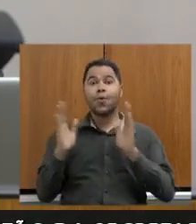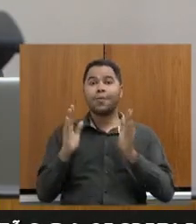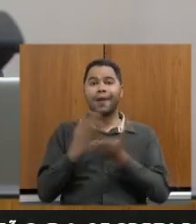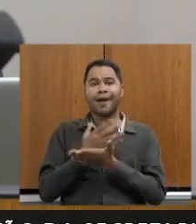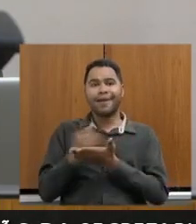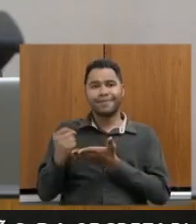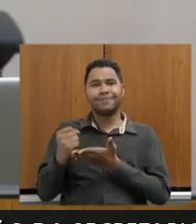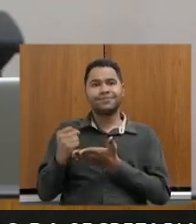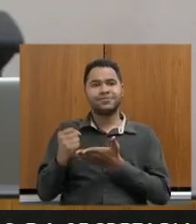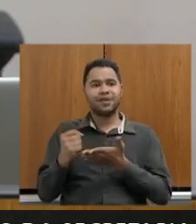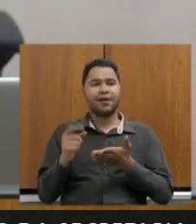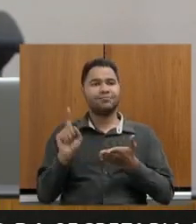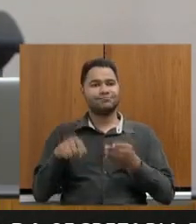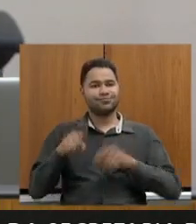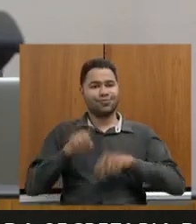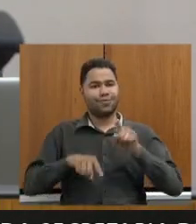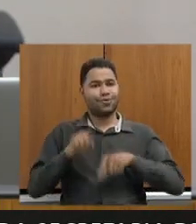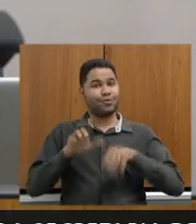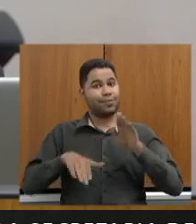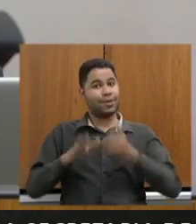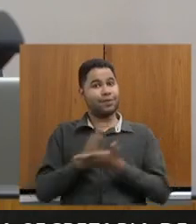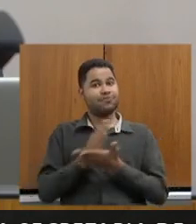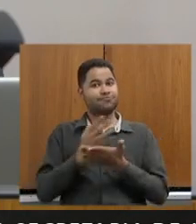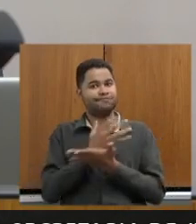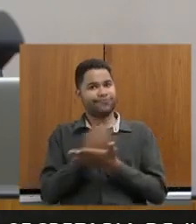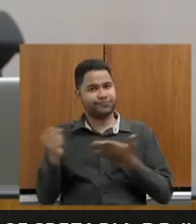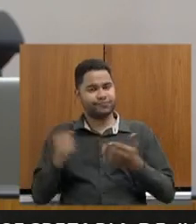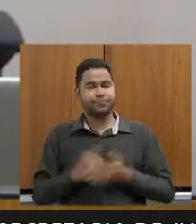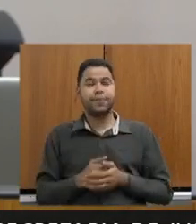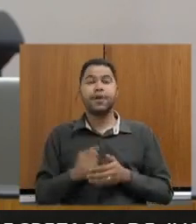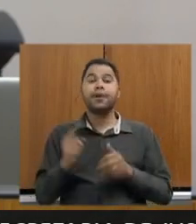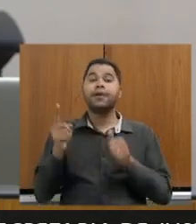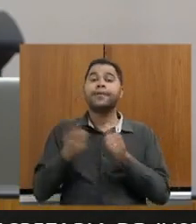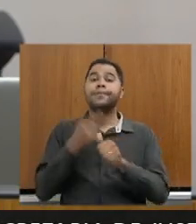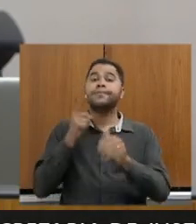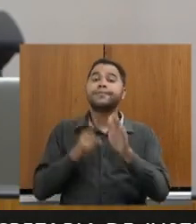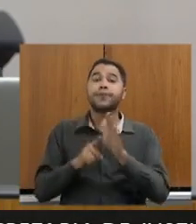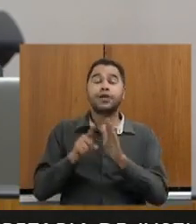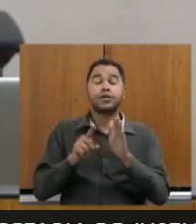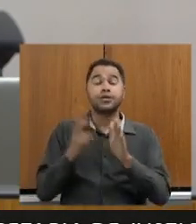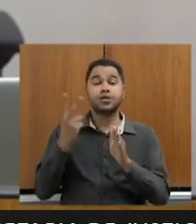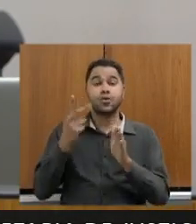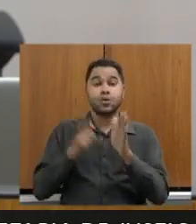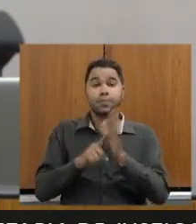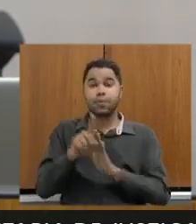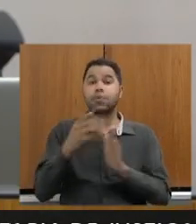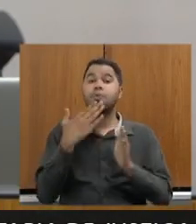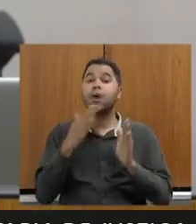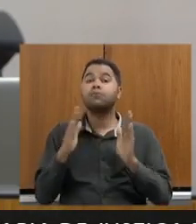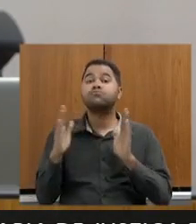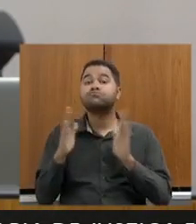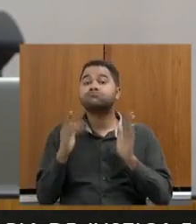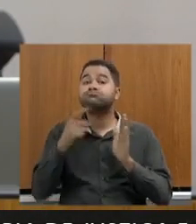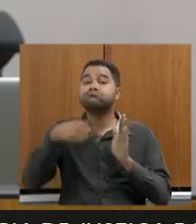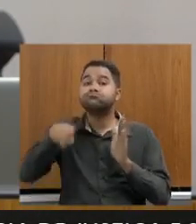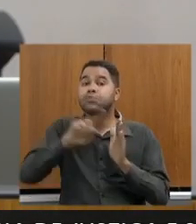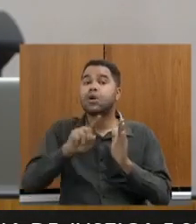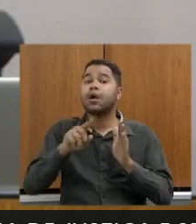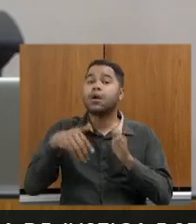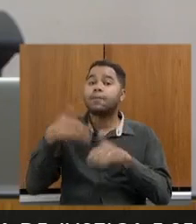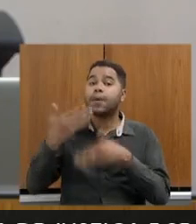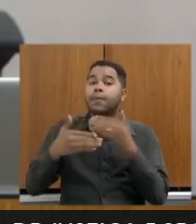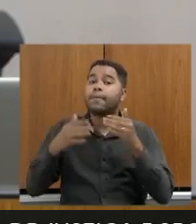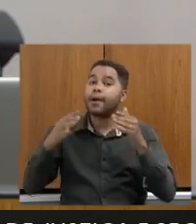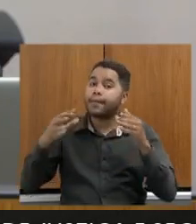validade atestado pelo fabricante produto primeira pergunta quais os segunda pergunta quais as medidas adotadas para a promoção